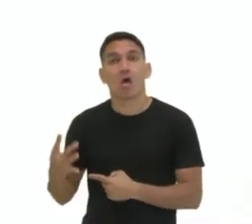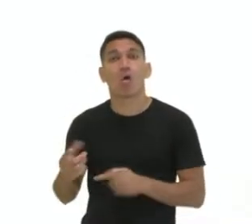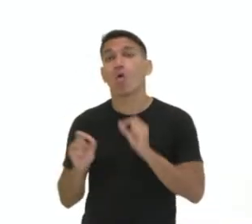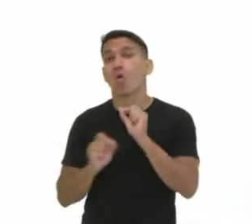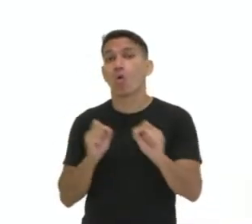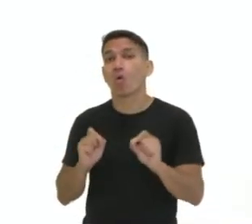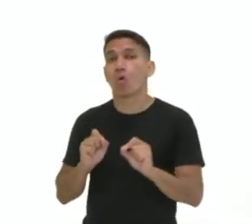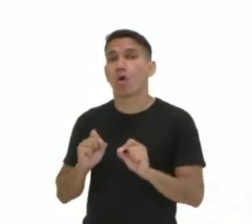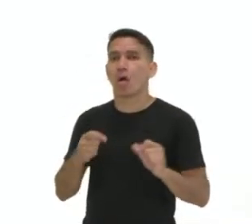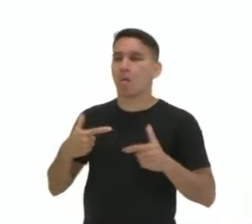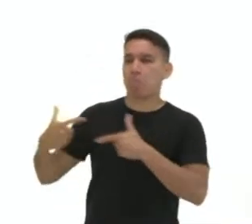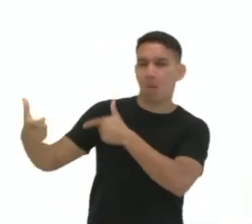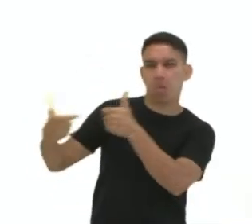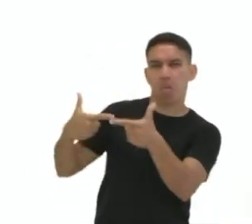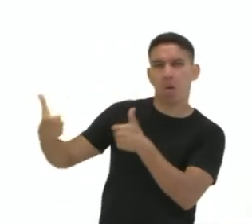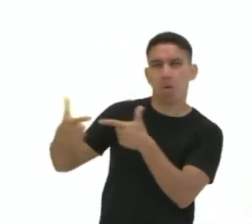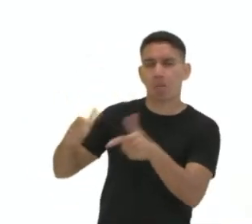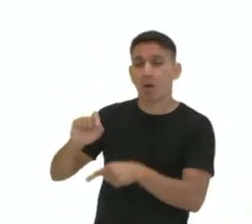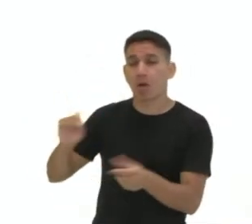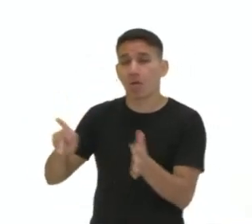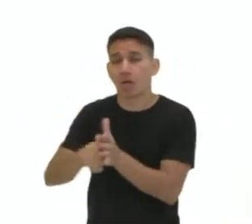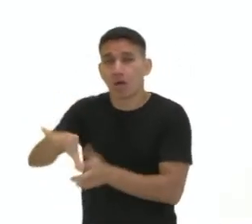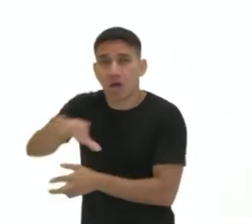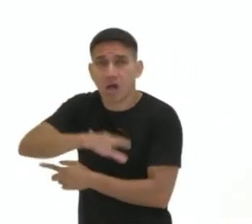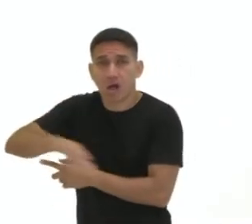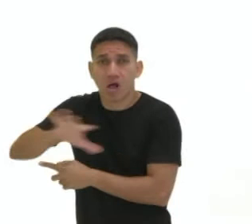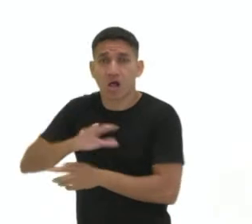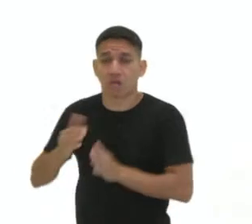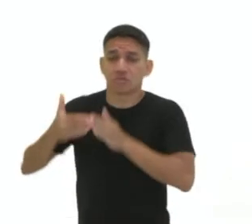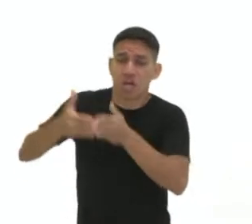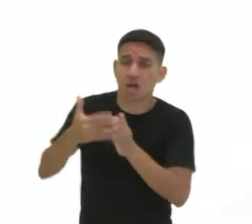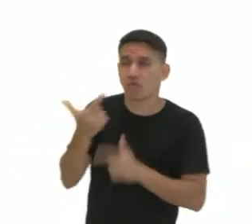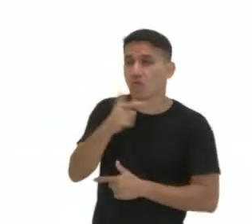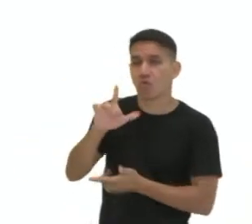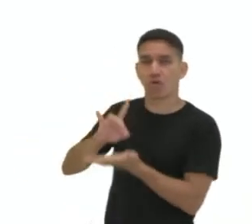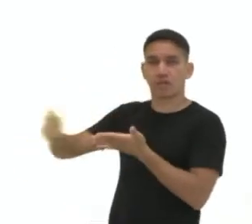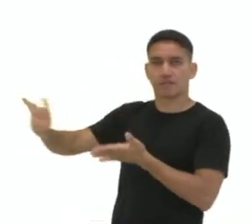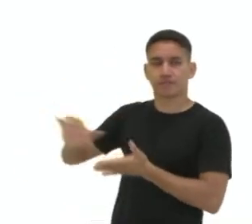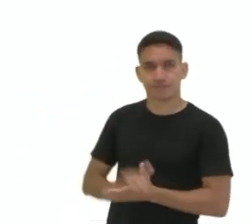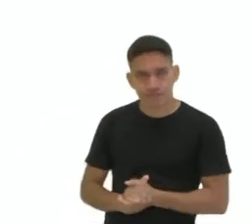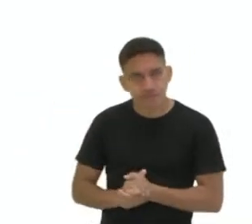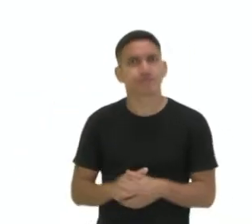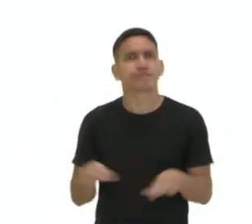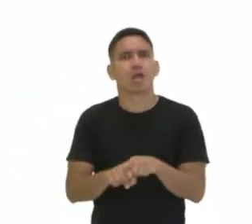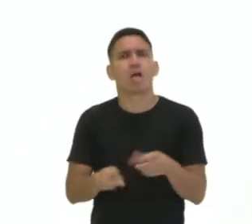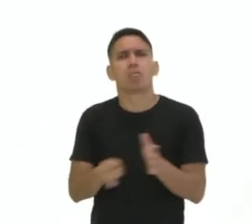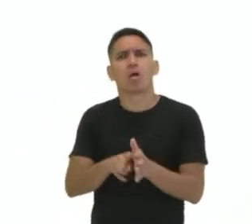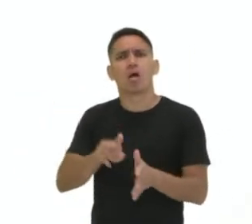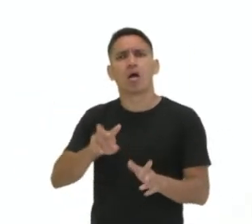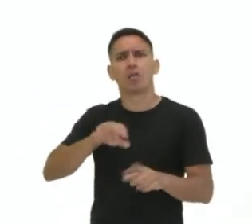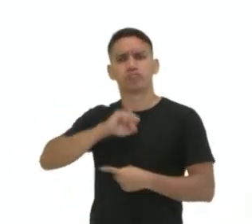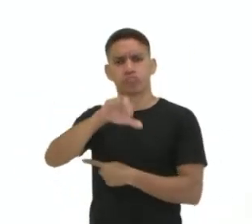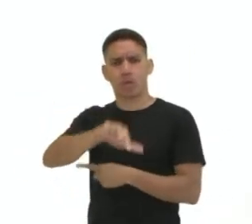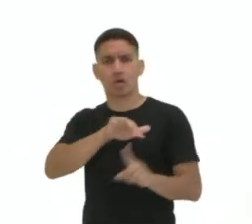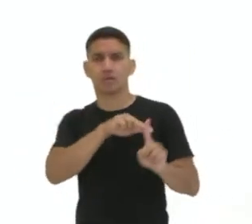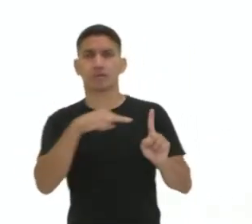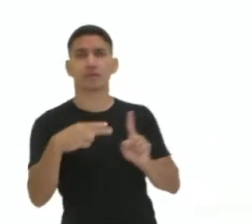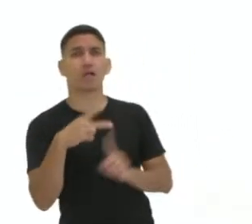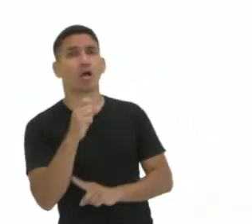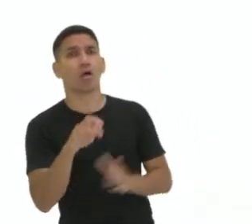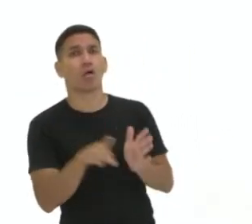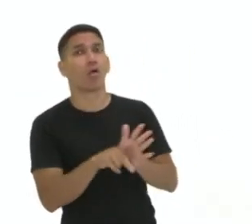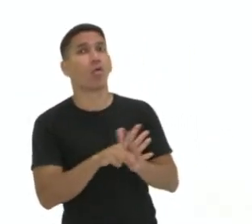fortes e navios dos rivais. Do ponto de vista de Portugal, que exigia o Brasil para si, os franceses